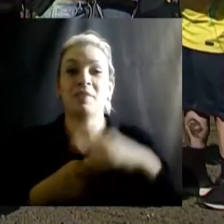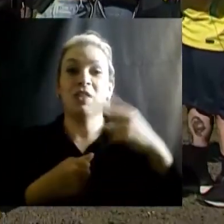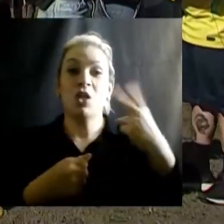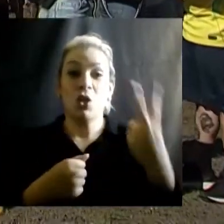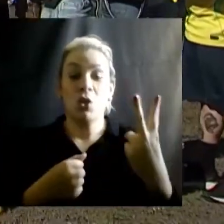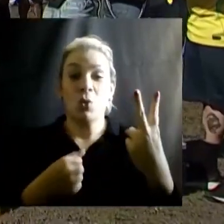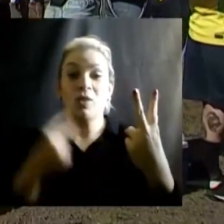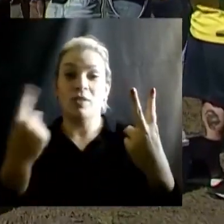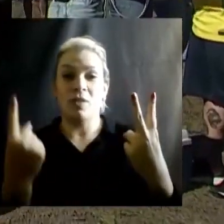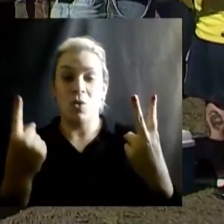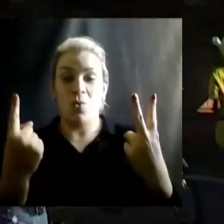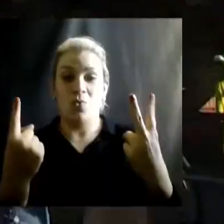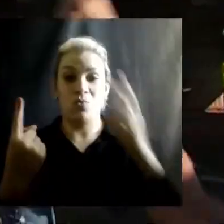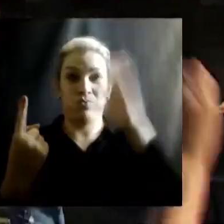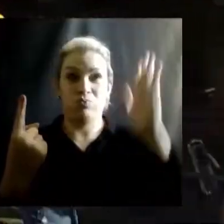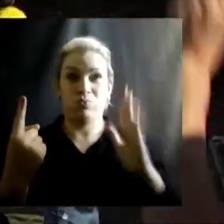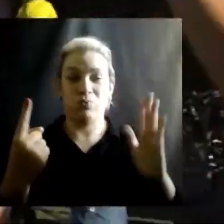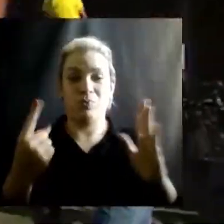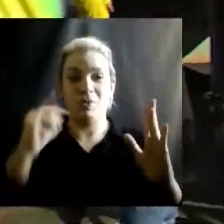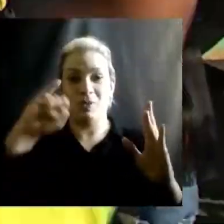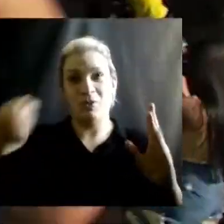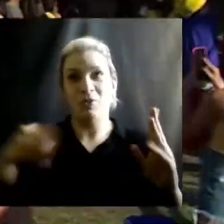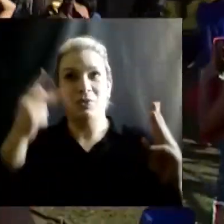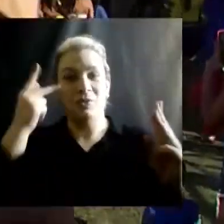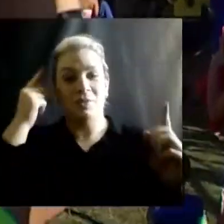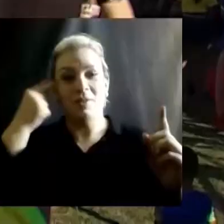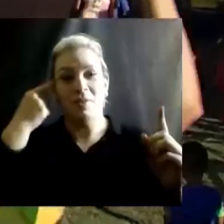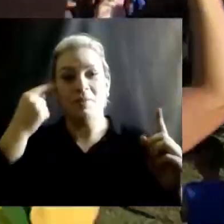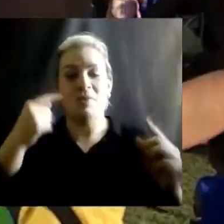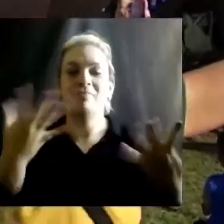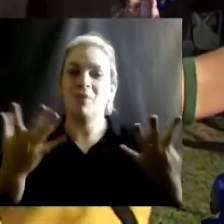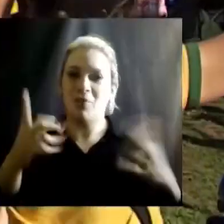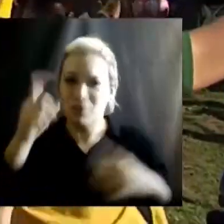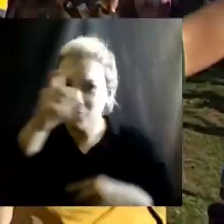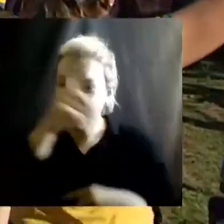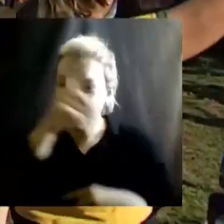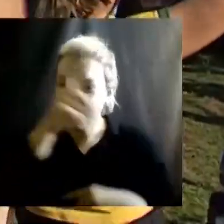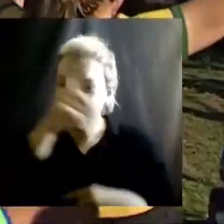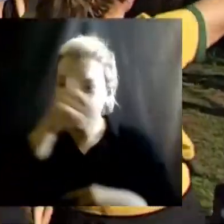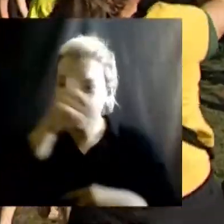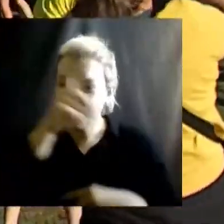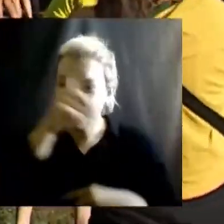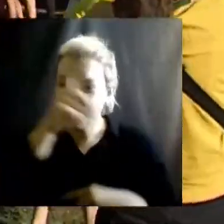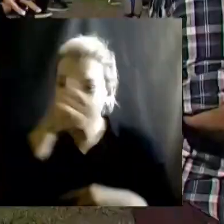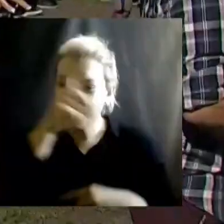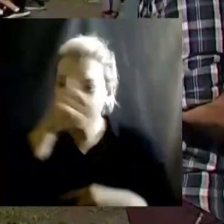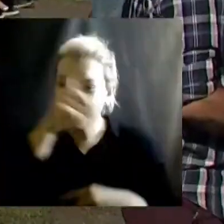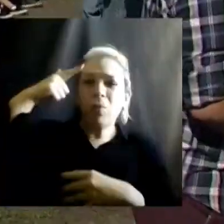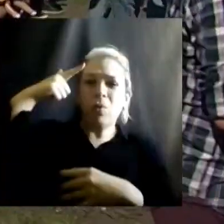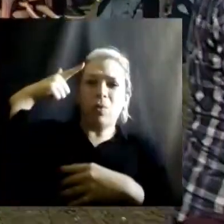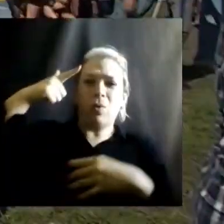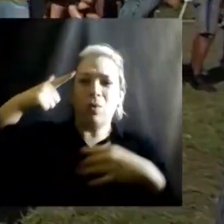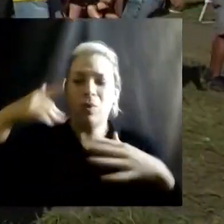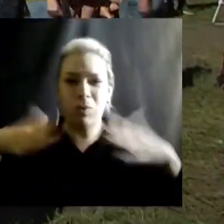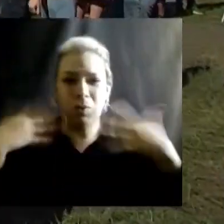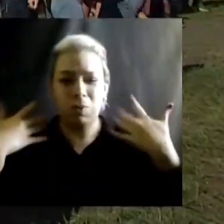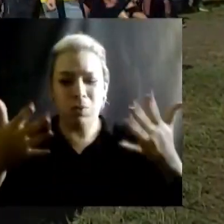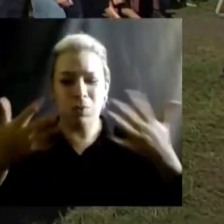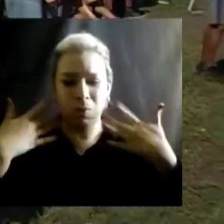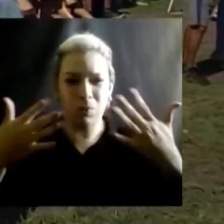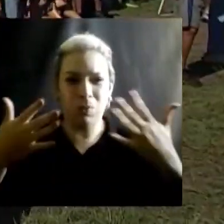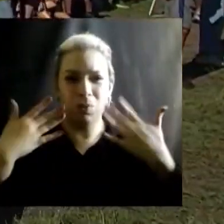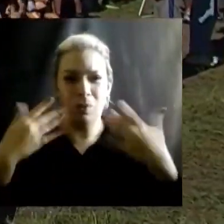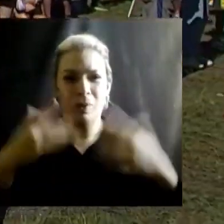difícil? Vai ser arriscado. Debaixo de um sol escaldante com tempo firme durante toda a partida, autoridades também